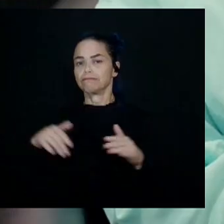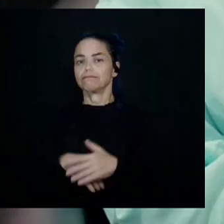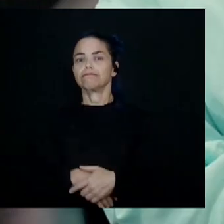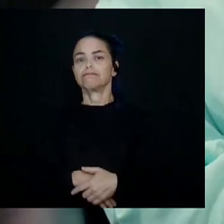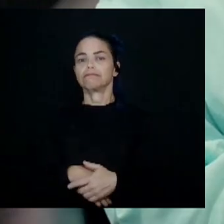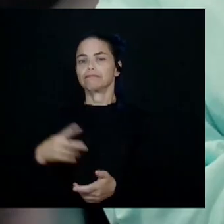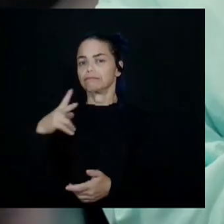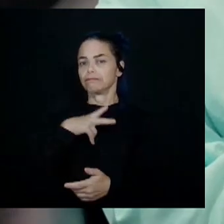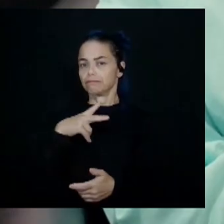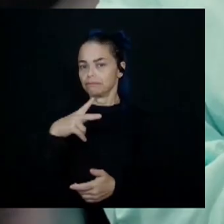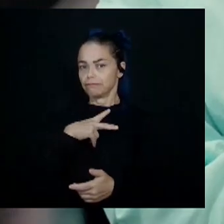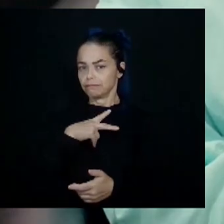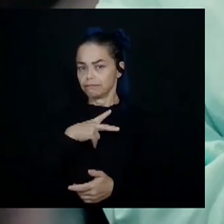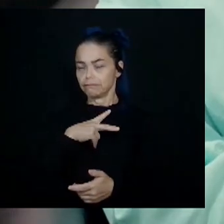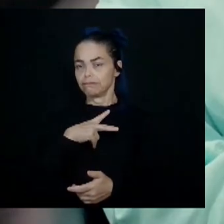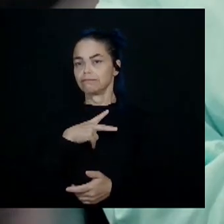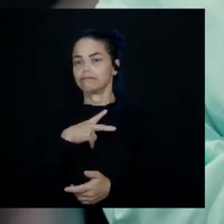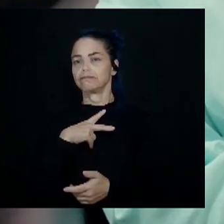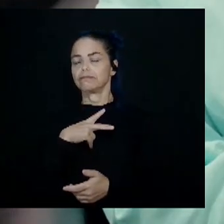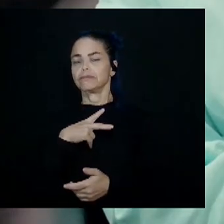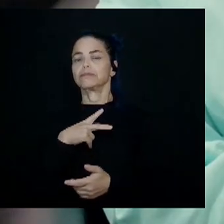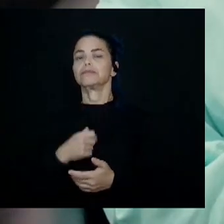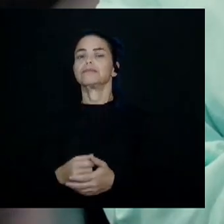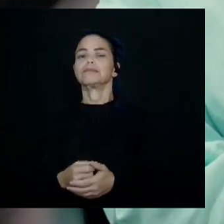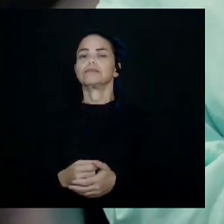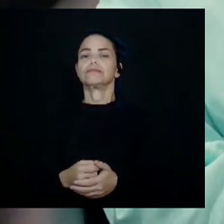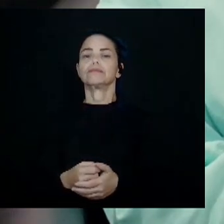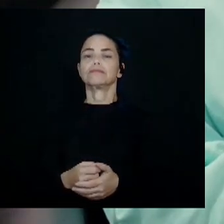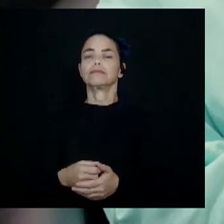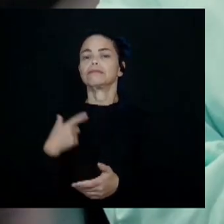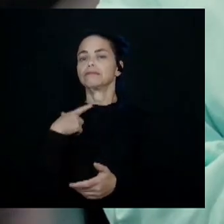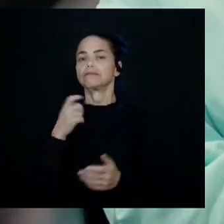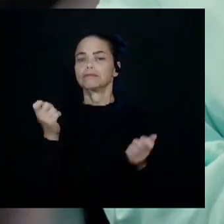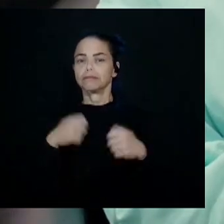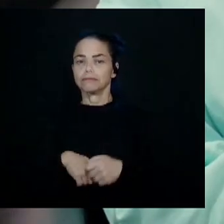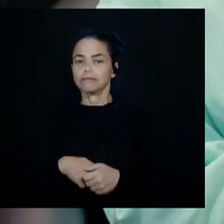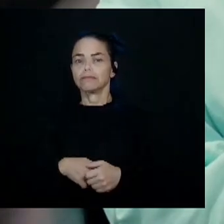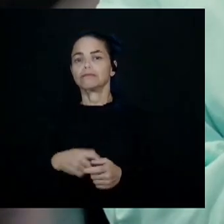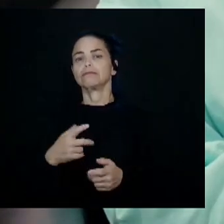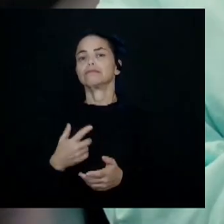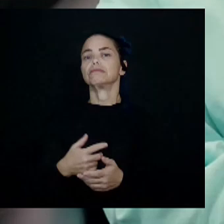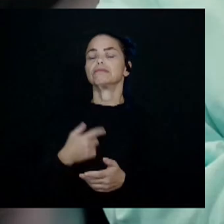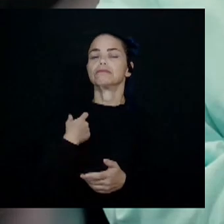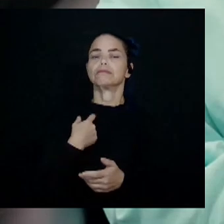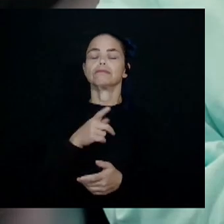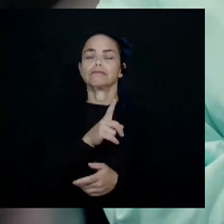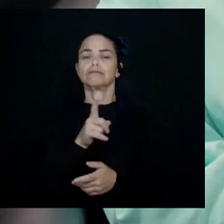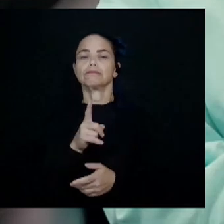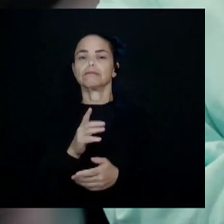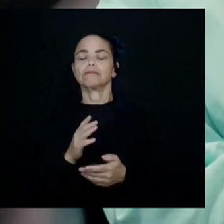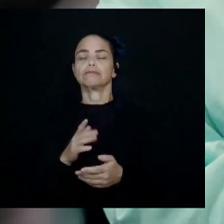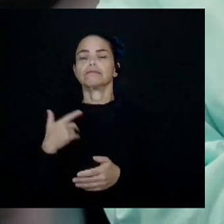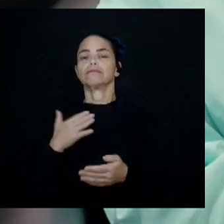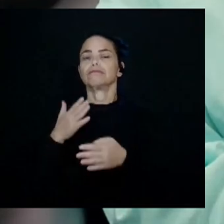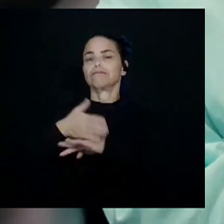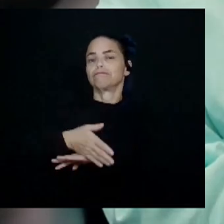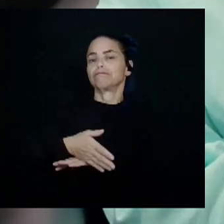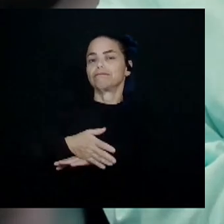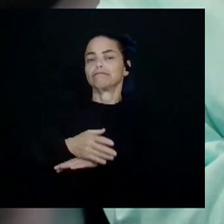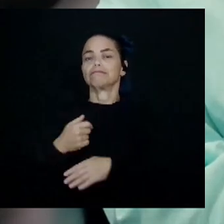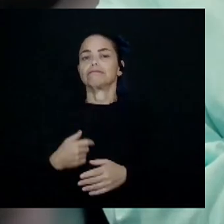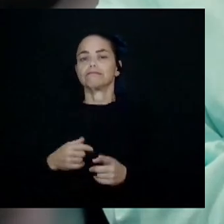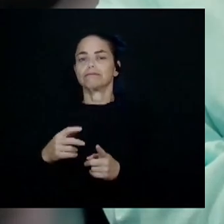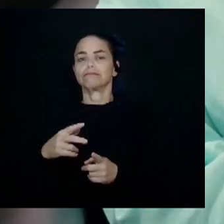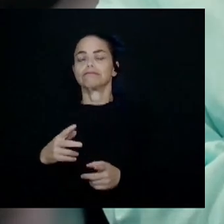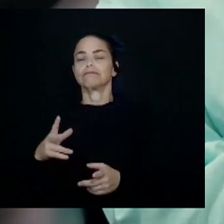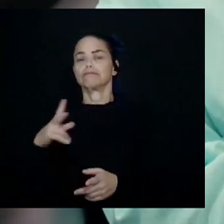da privacidade. Até onde eu posso chegar que eu não vou invadir a privacidade do outro. Então,